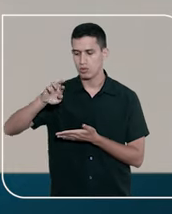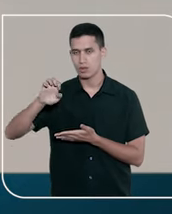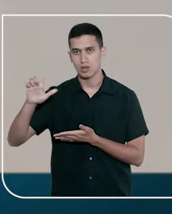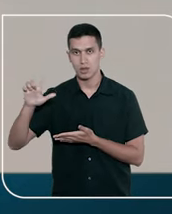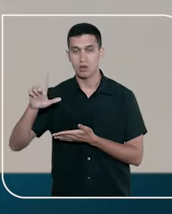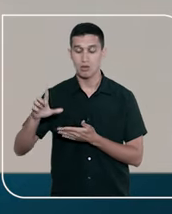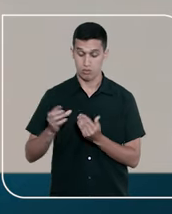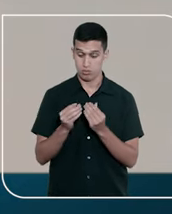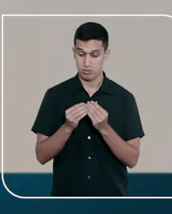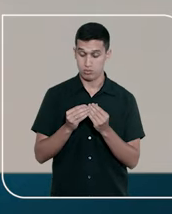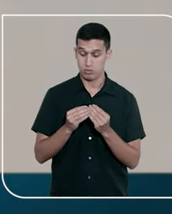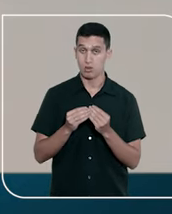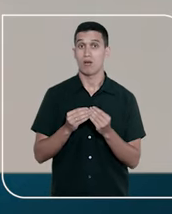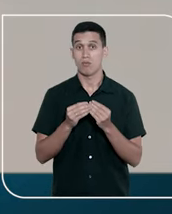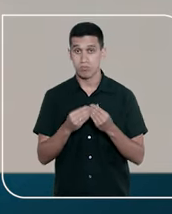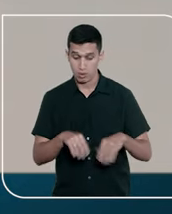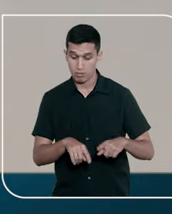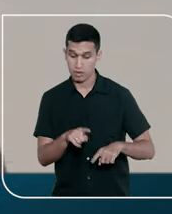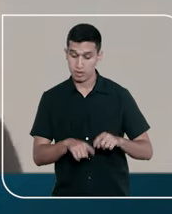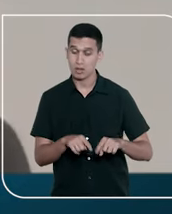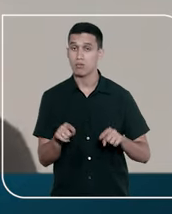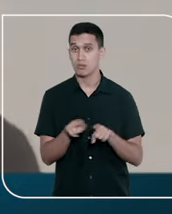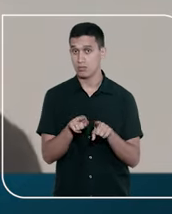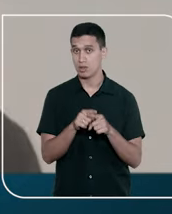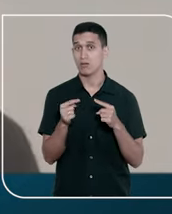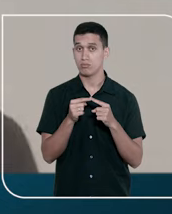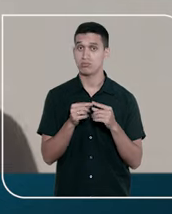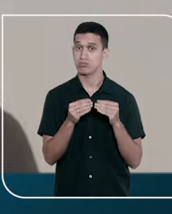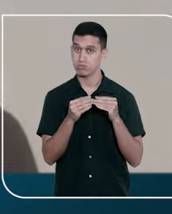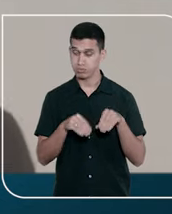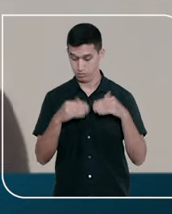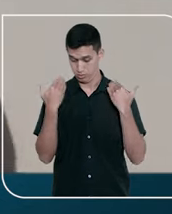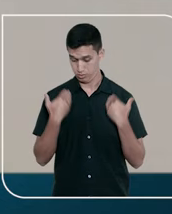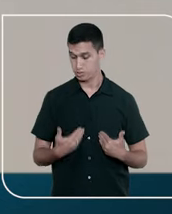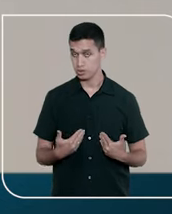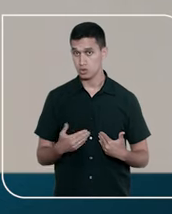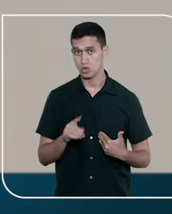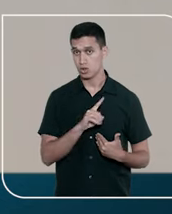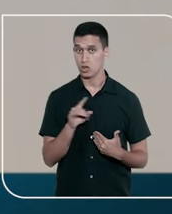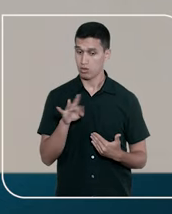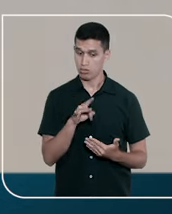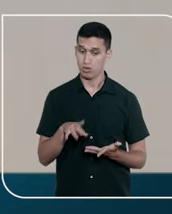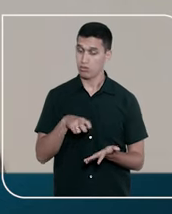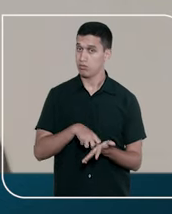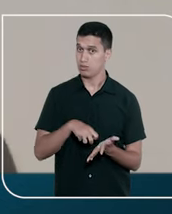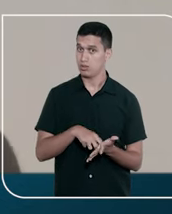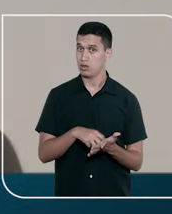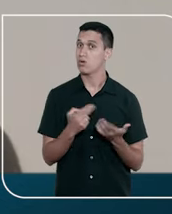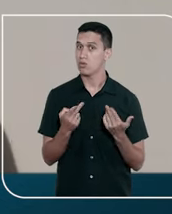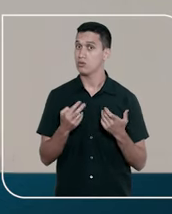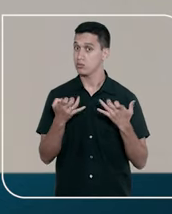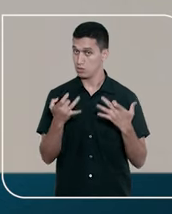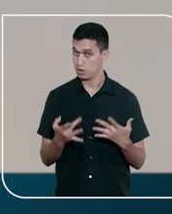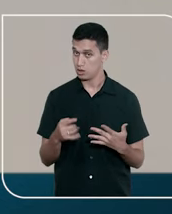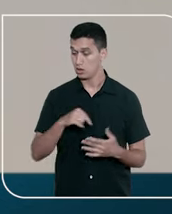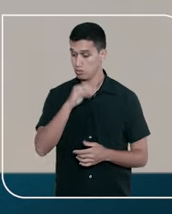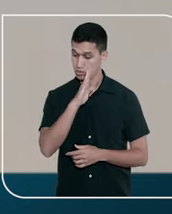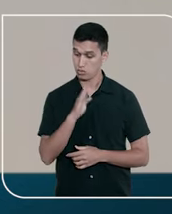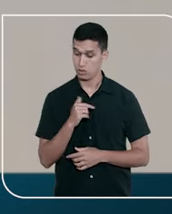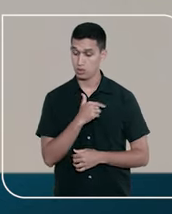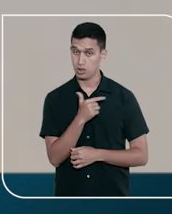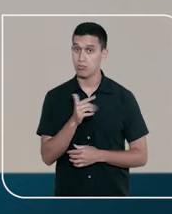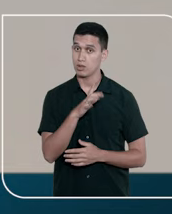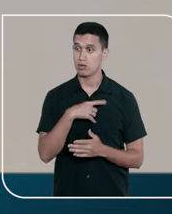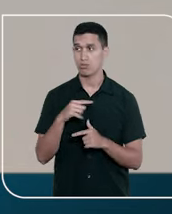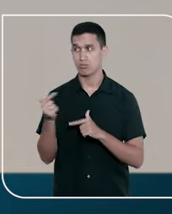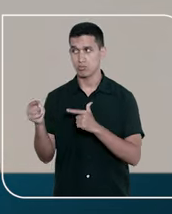material envolve o dano moral também, só não envolveria o dano punitivo, que, como eu disse, aqui no Brasil não existe, mas existe em outros lugares,